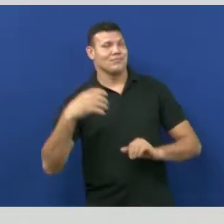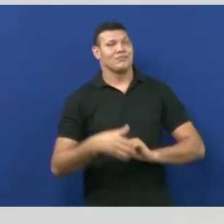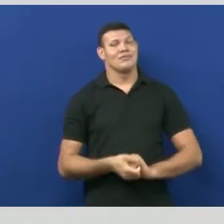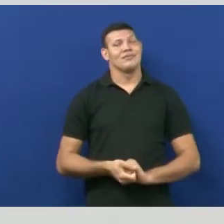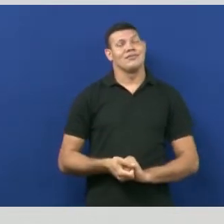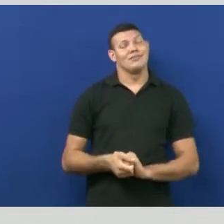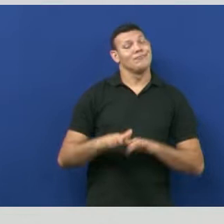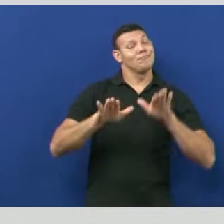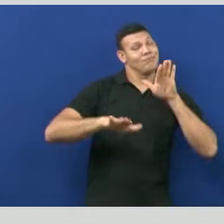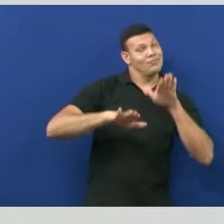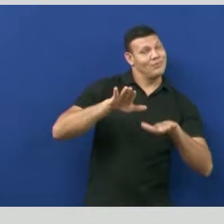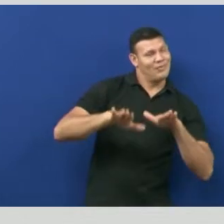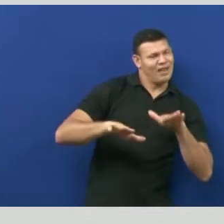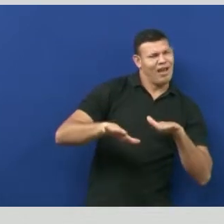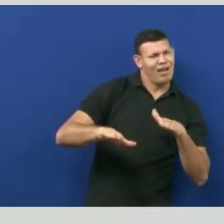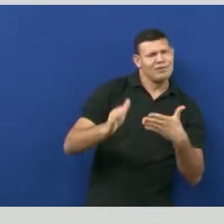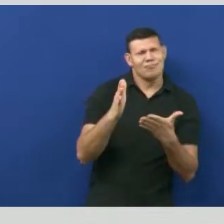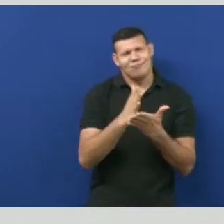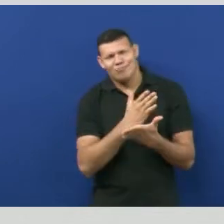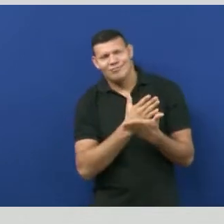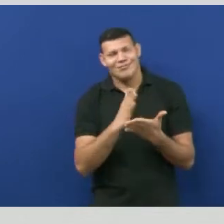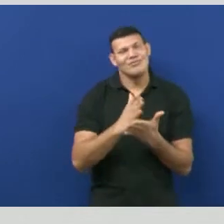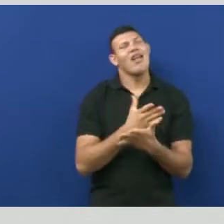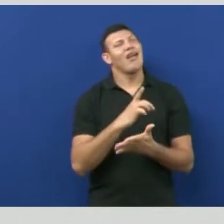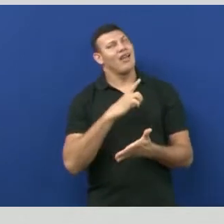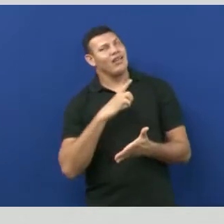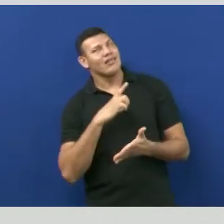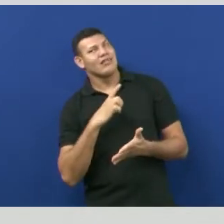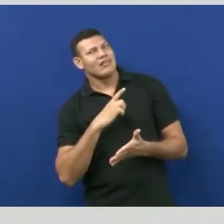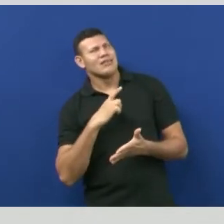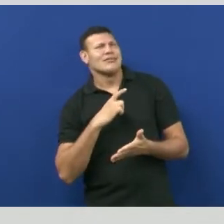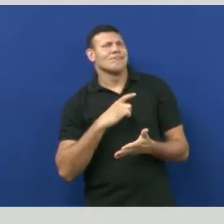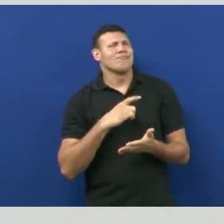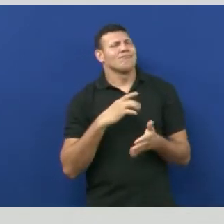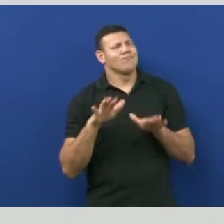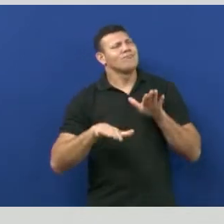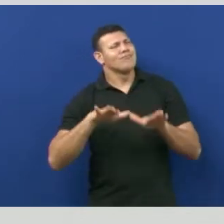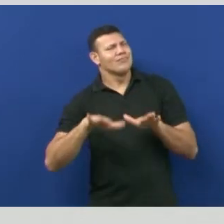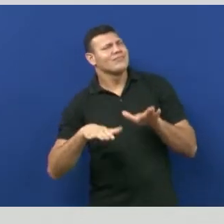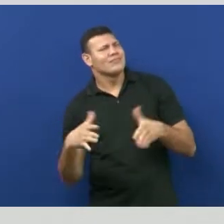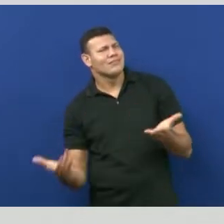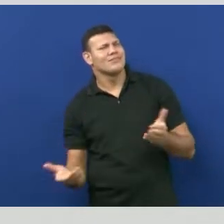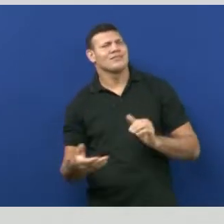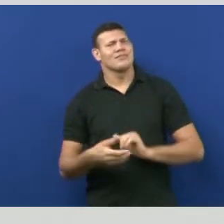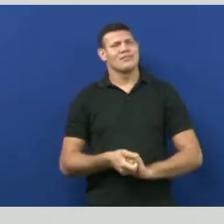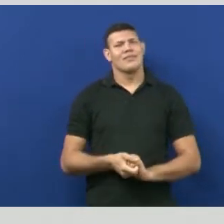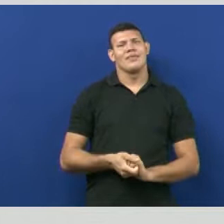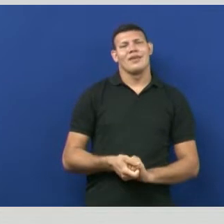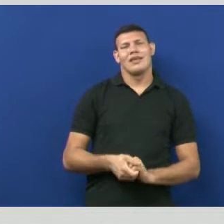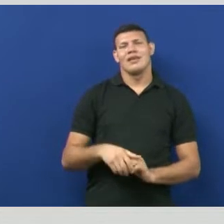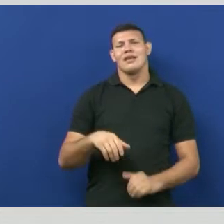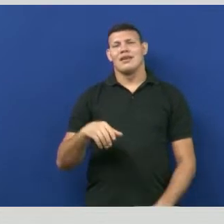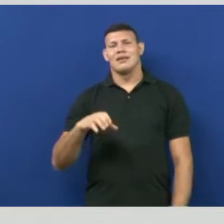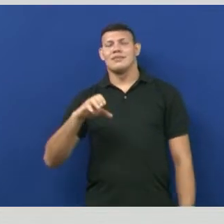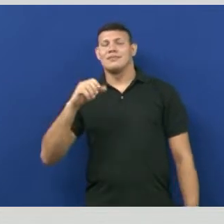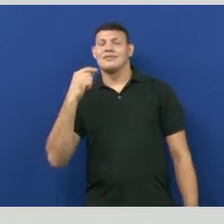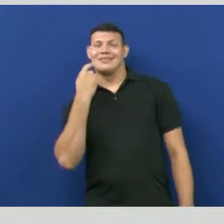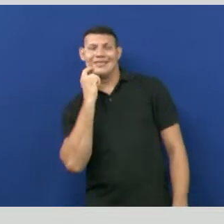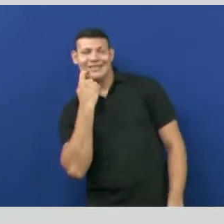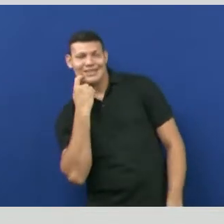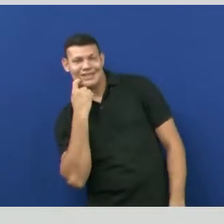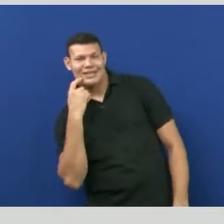em geral não possuem o carbono na sua composição, eles são subdivididos em